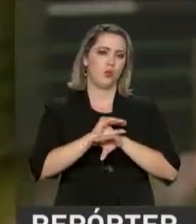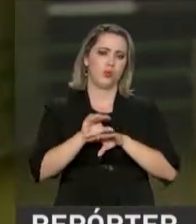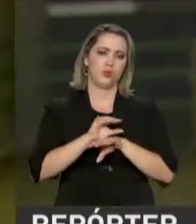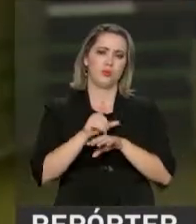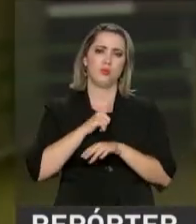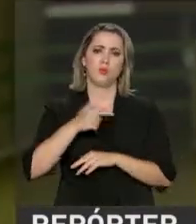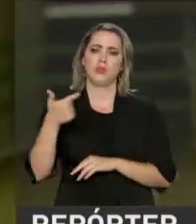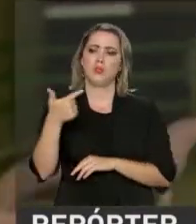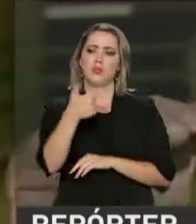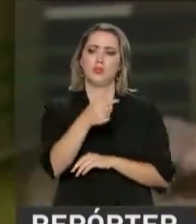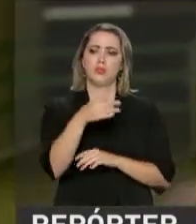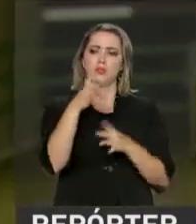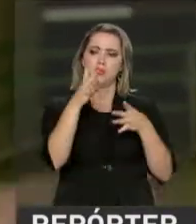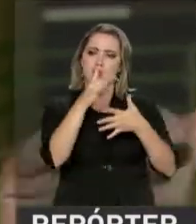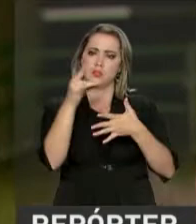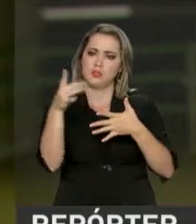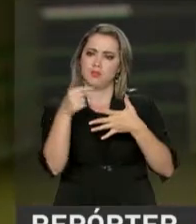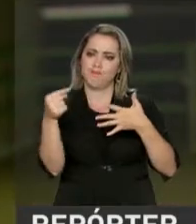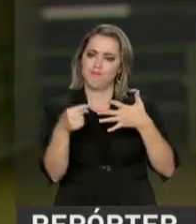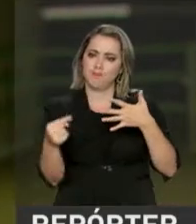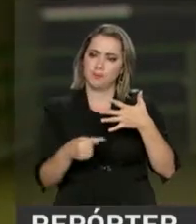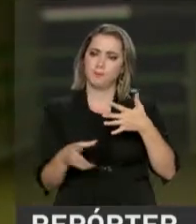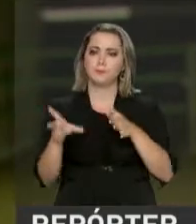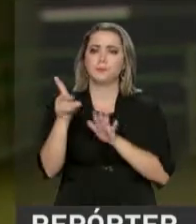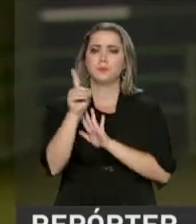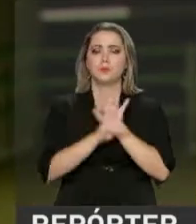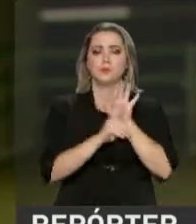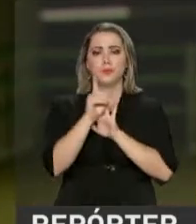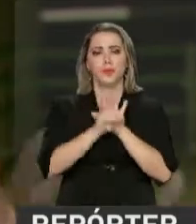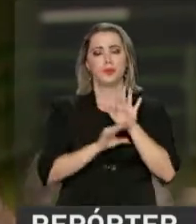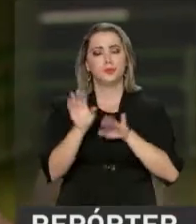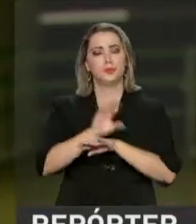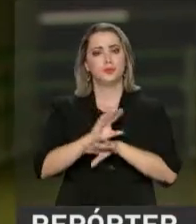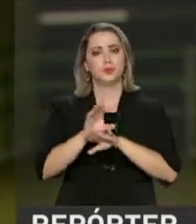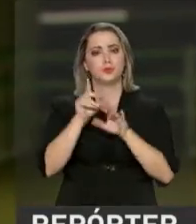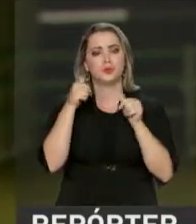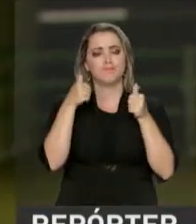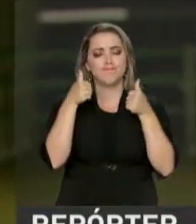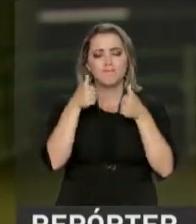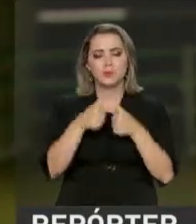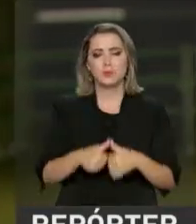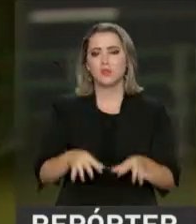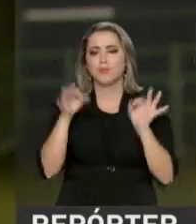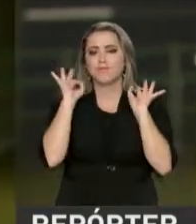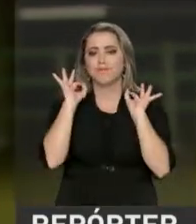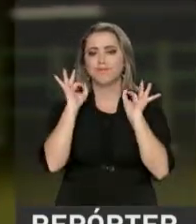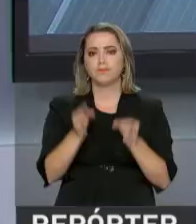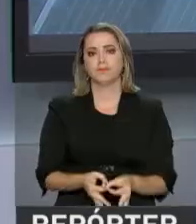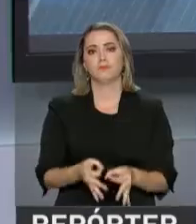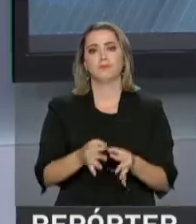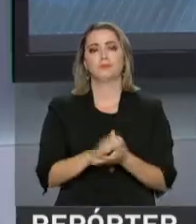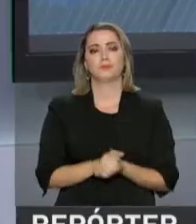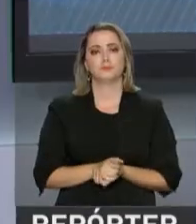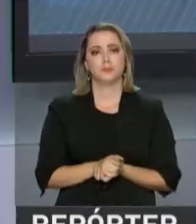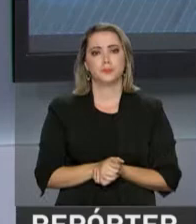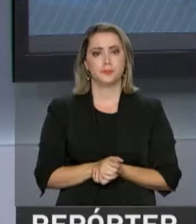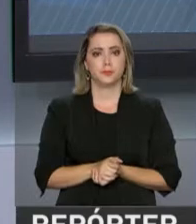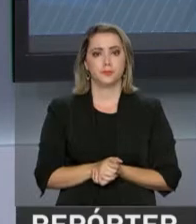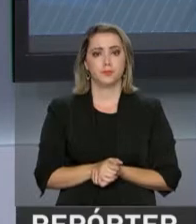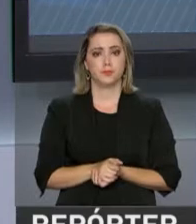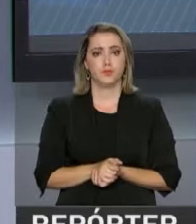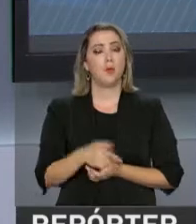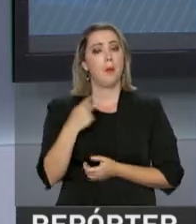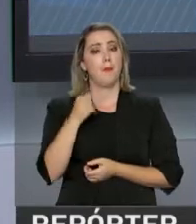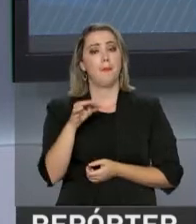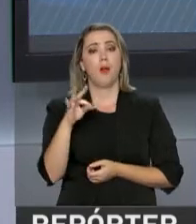pontos que são os direitos funcionais trabalhadores estão absolutamente garantidos e o repórter